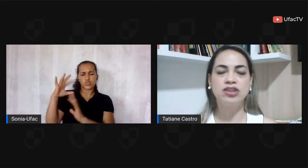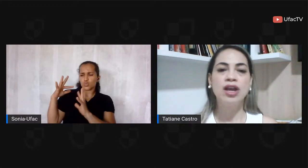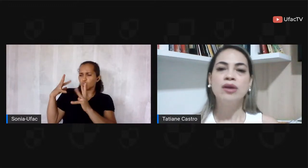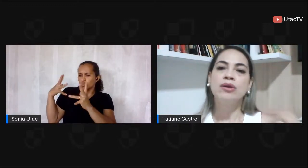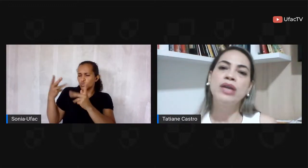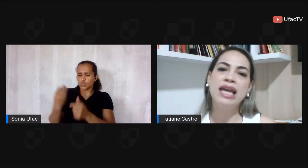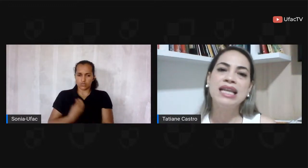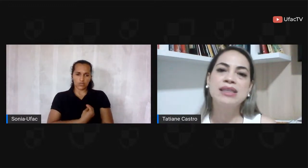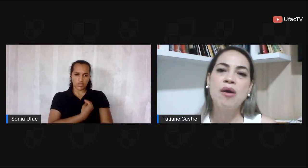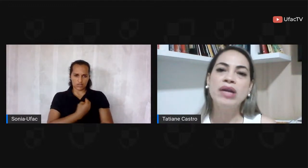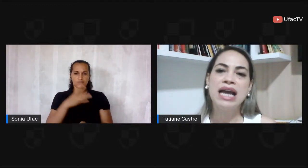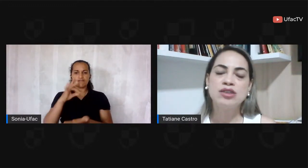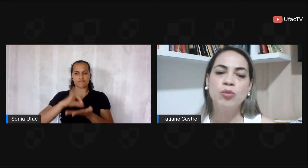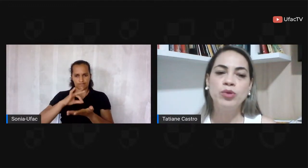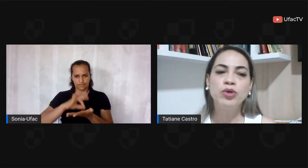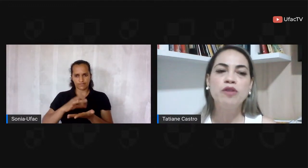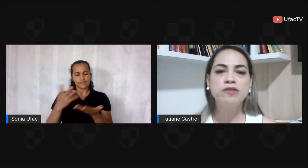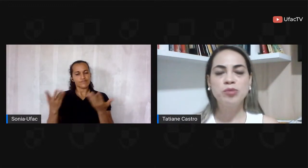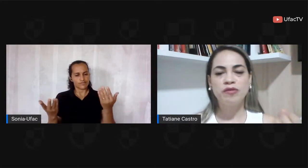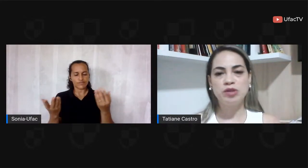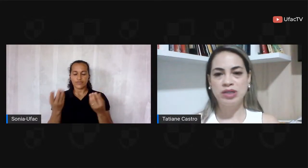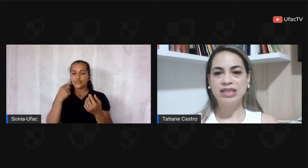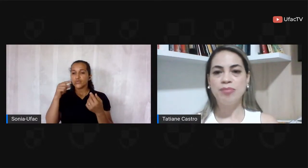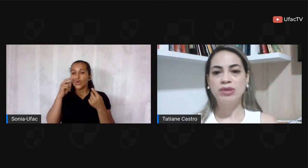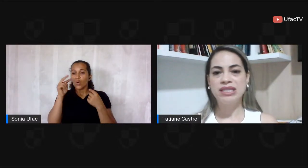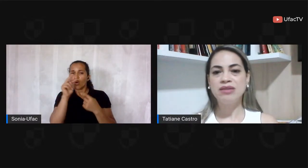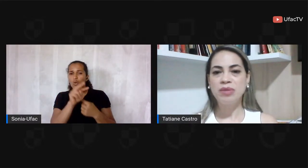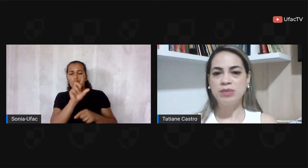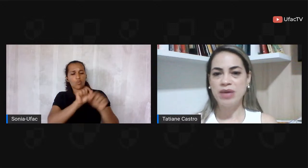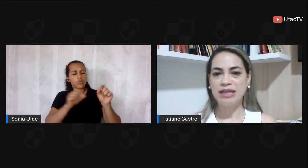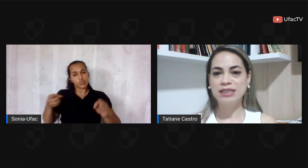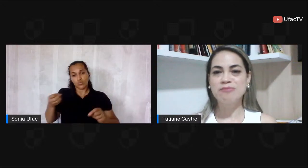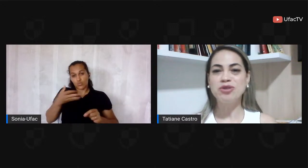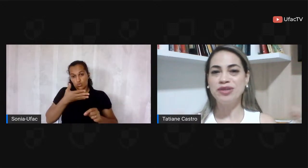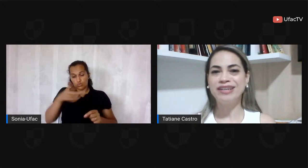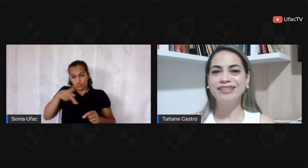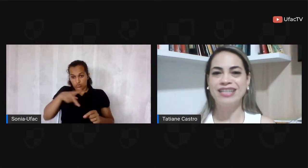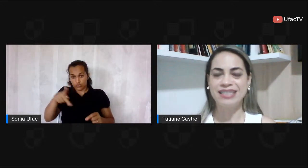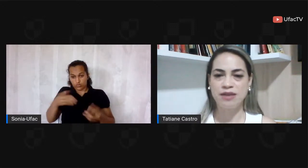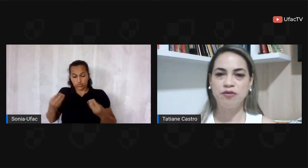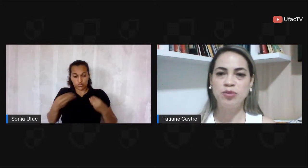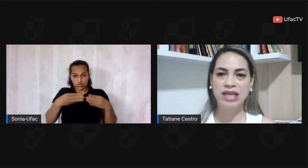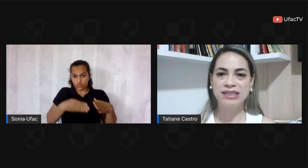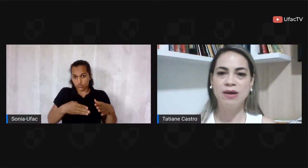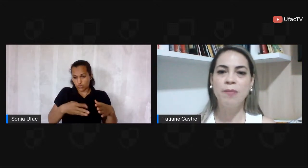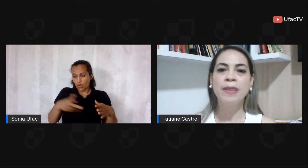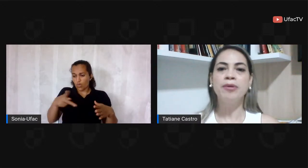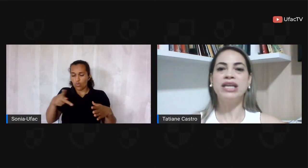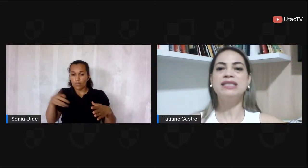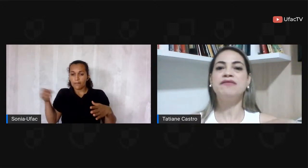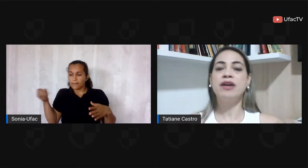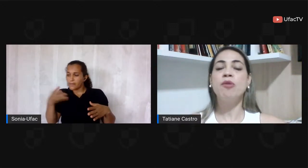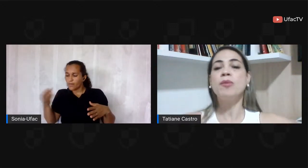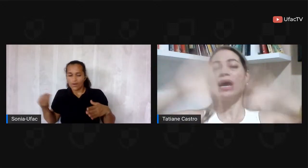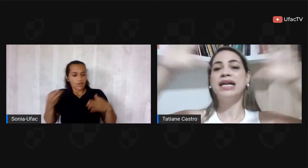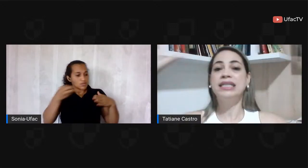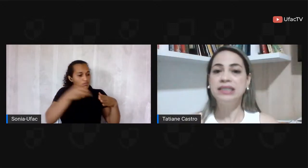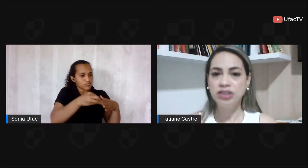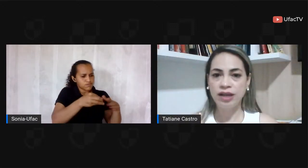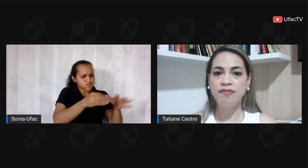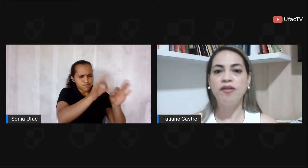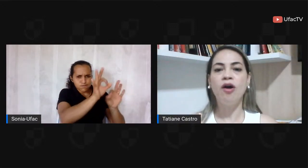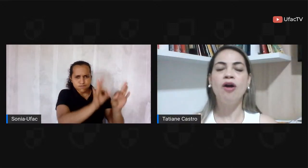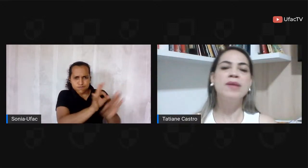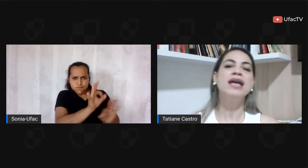presente. Em relação ao olhar sobre o novo, os professores depositam uma esperança muito grande nessa reformulação, porque se vê como uma